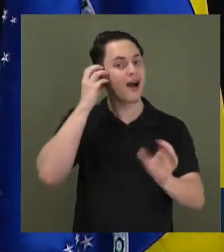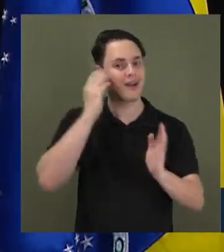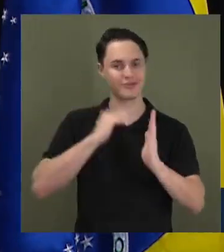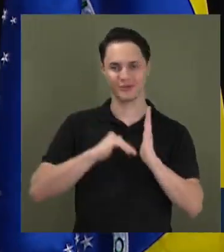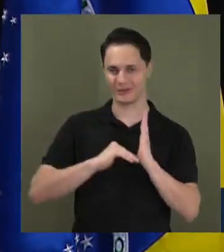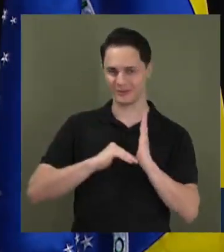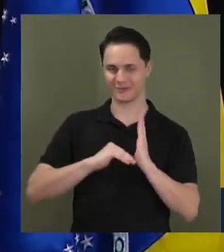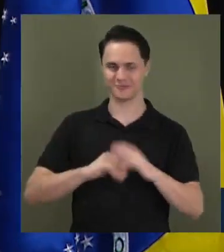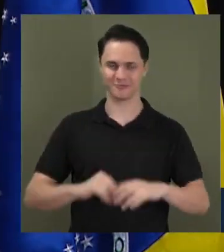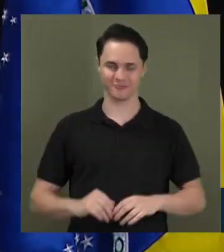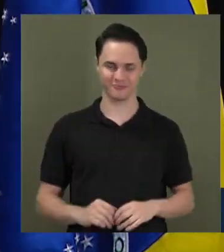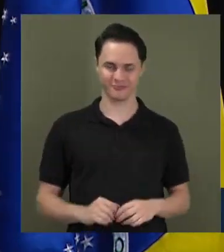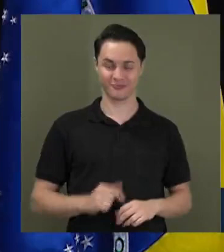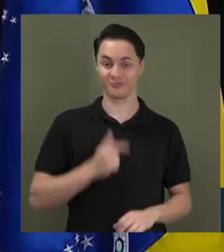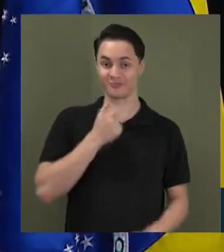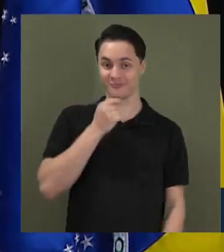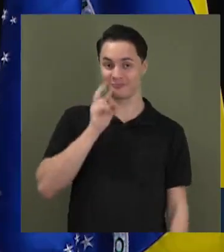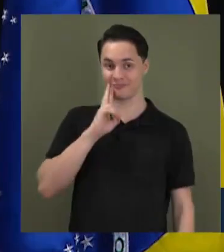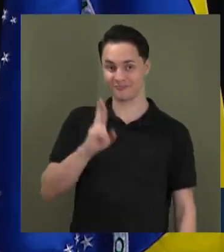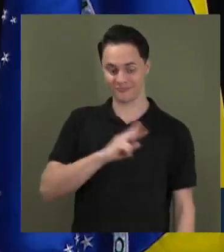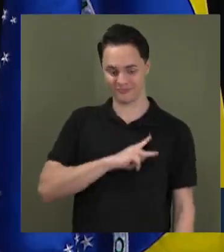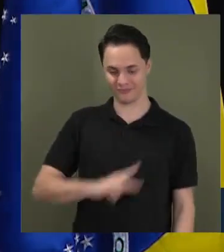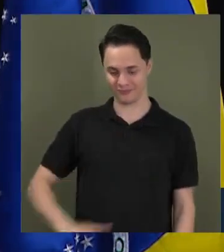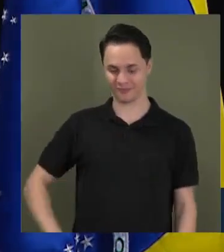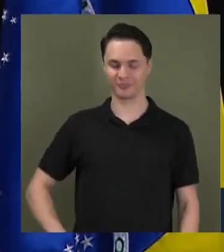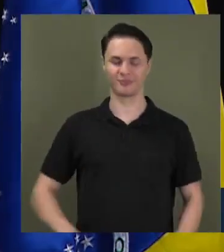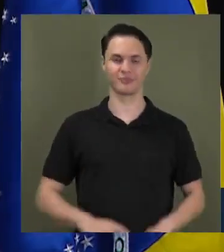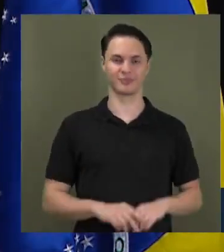Agência Senado. Senhor presidente, uma coisa que